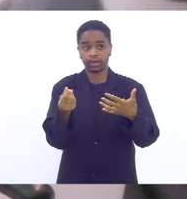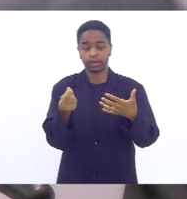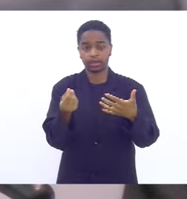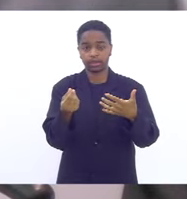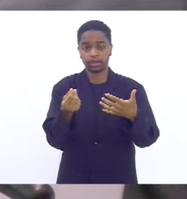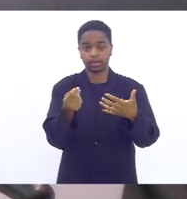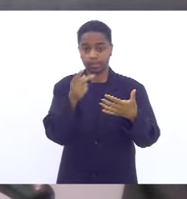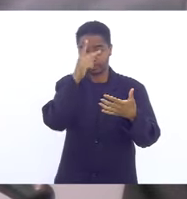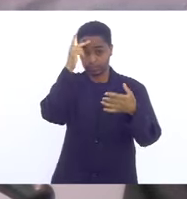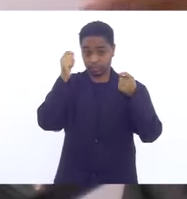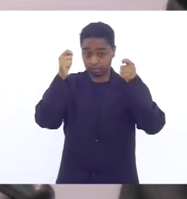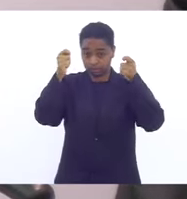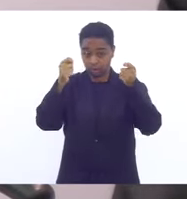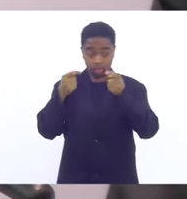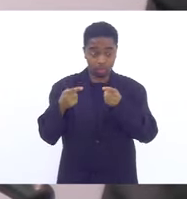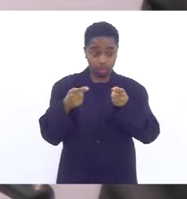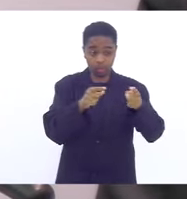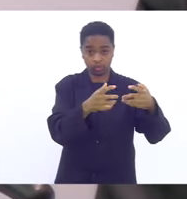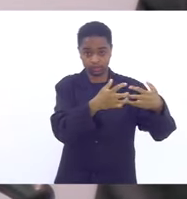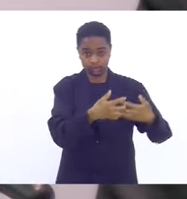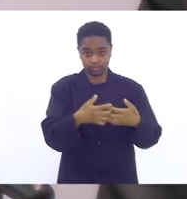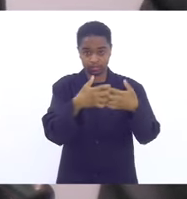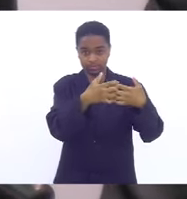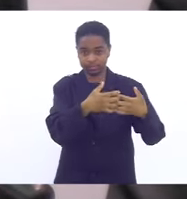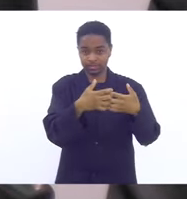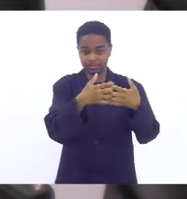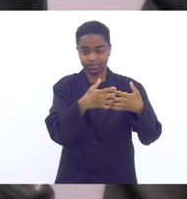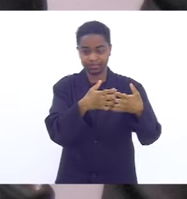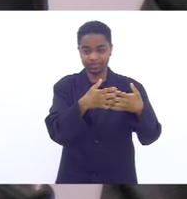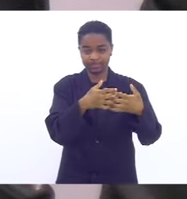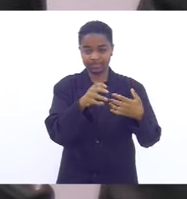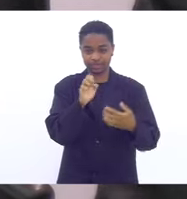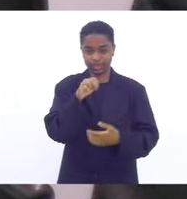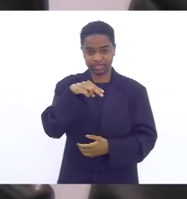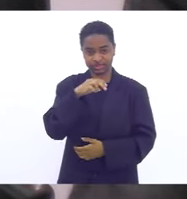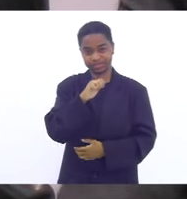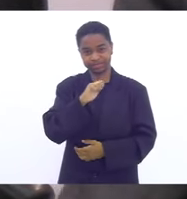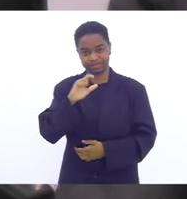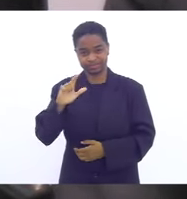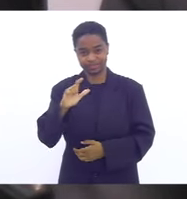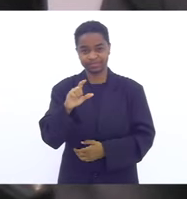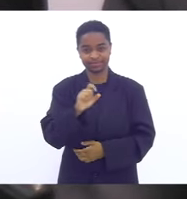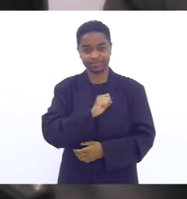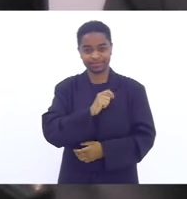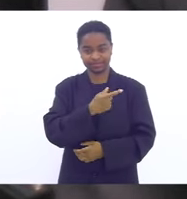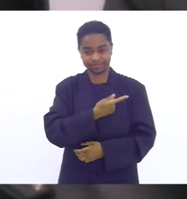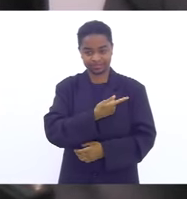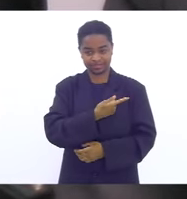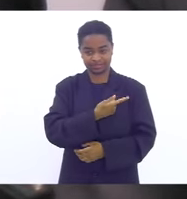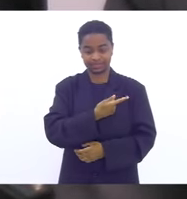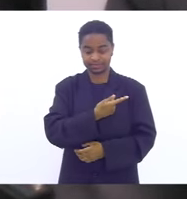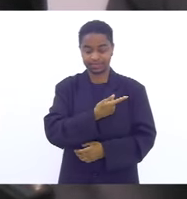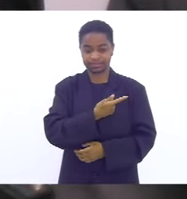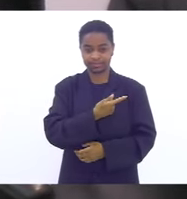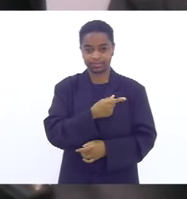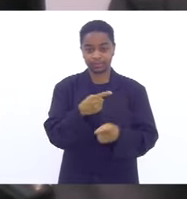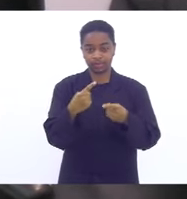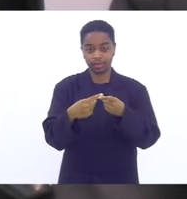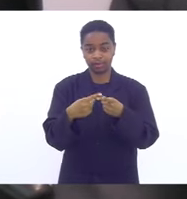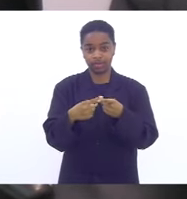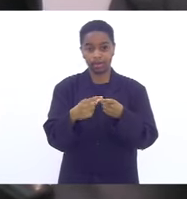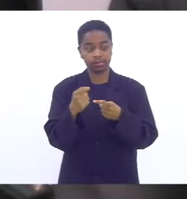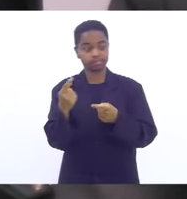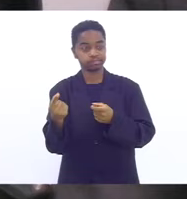houve protesto contra os caminhões, no caso da Enel, lá em São Gonçalo, porque ele ia para atender